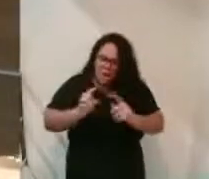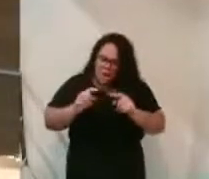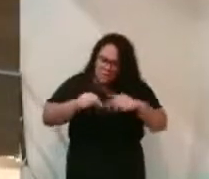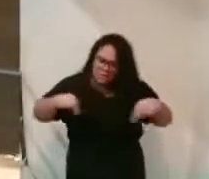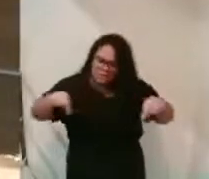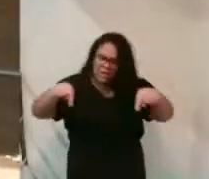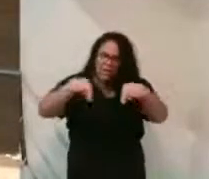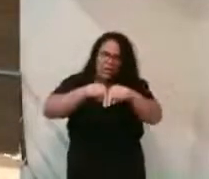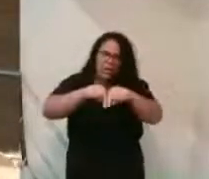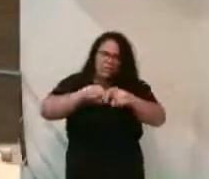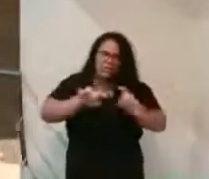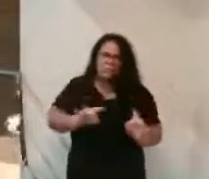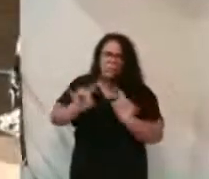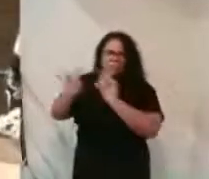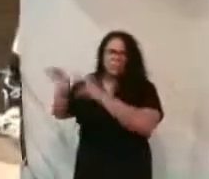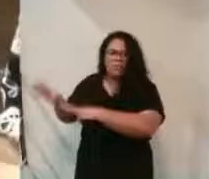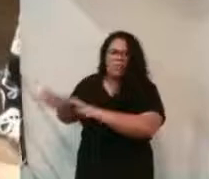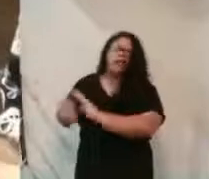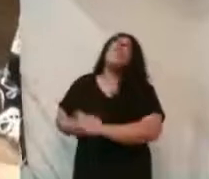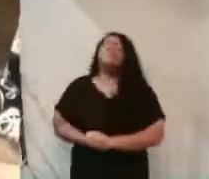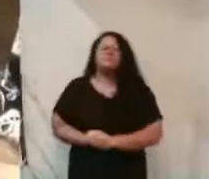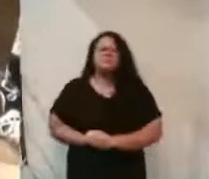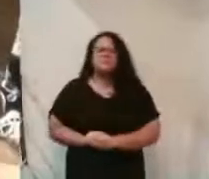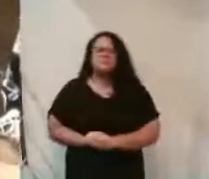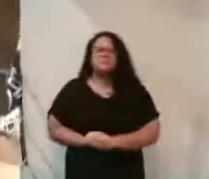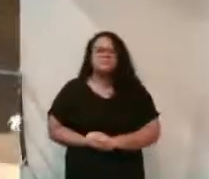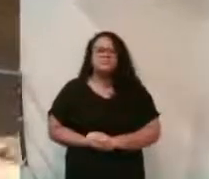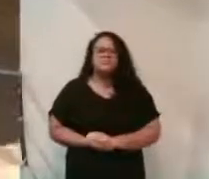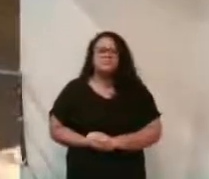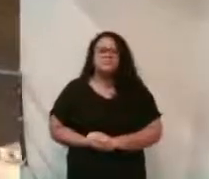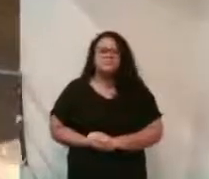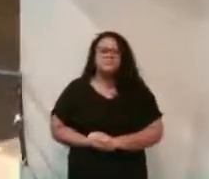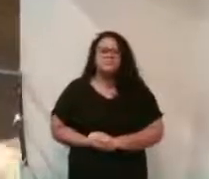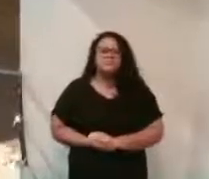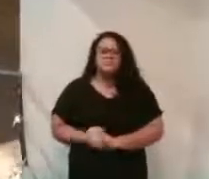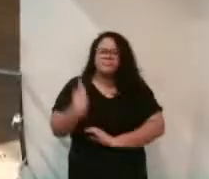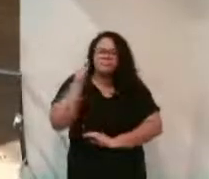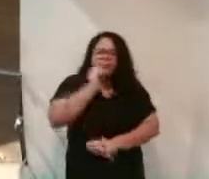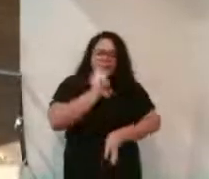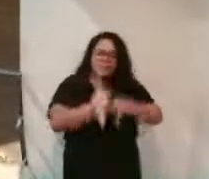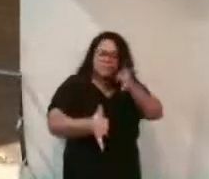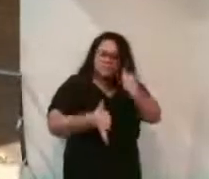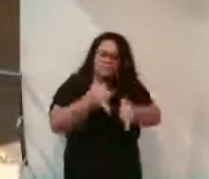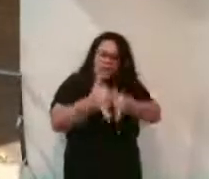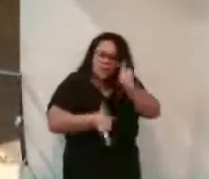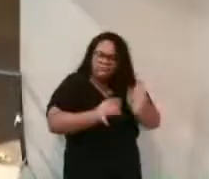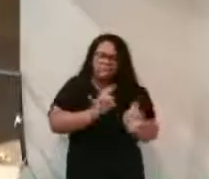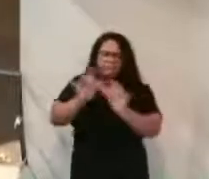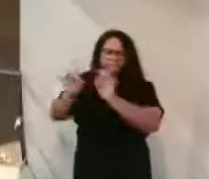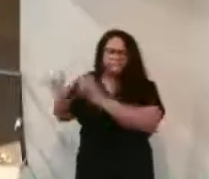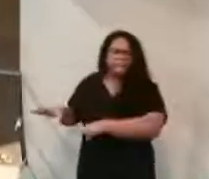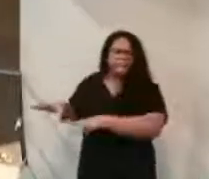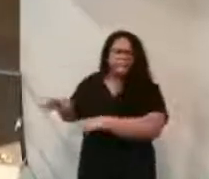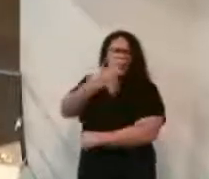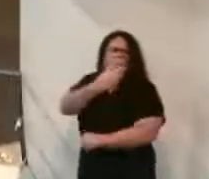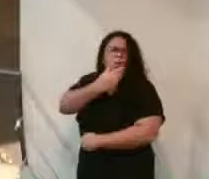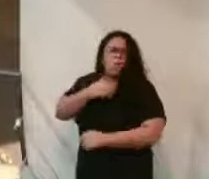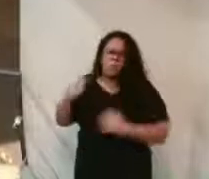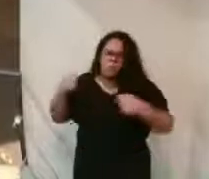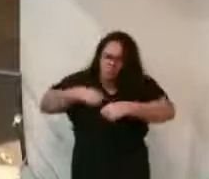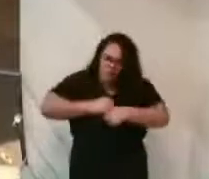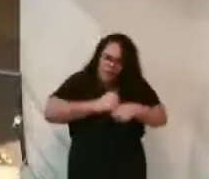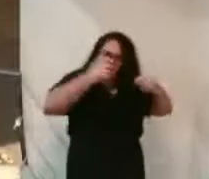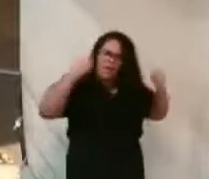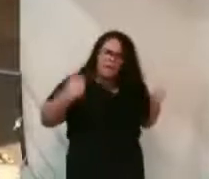homem, né? E quando as mulheres tirar os saltos também, e para conversar.